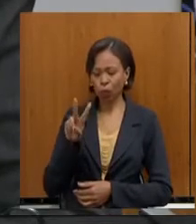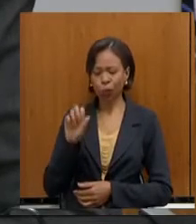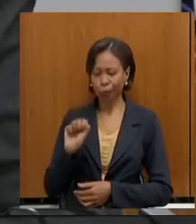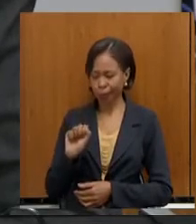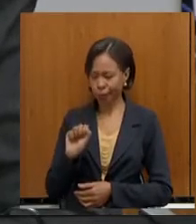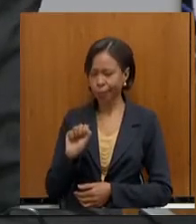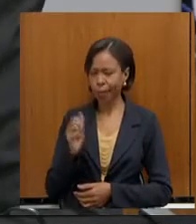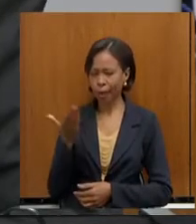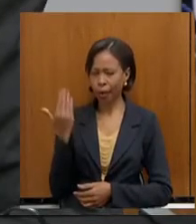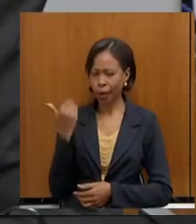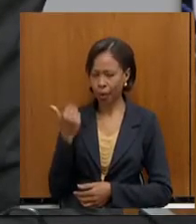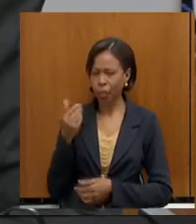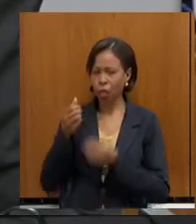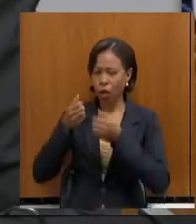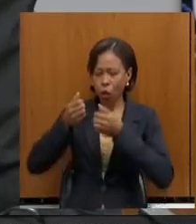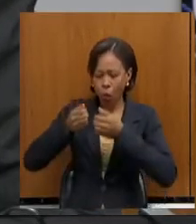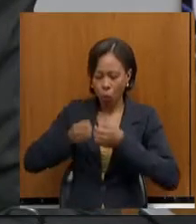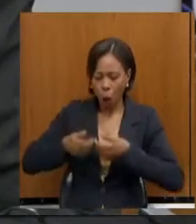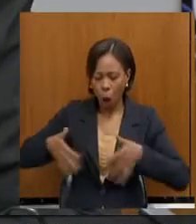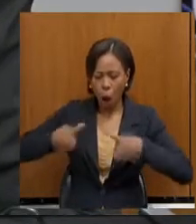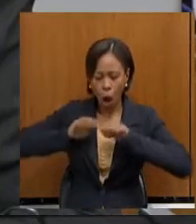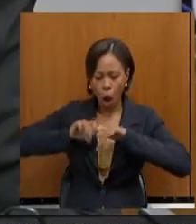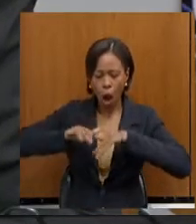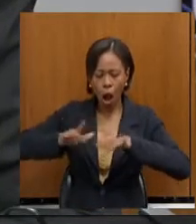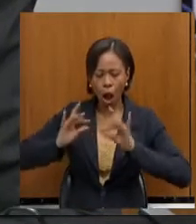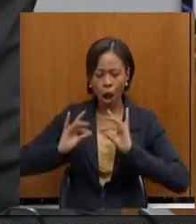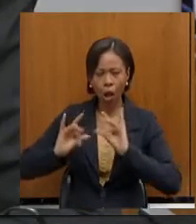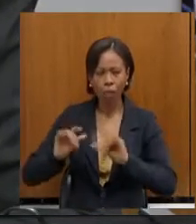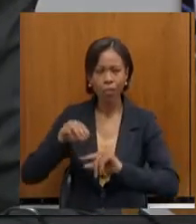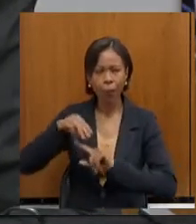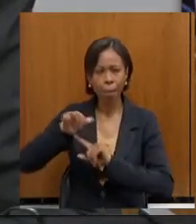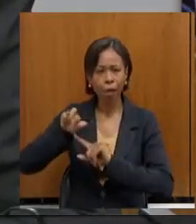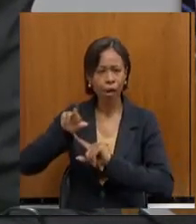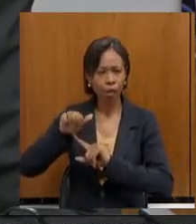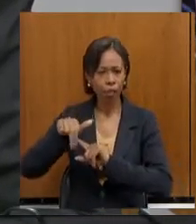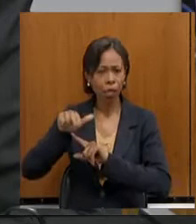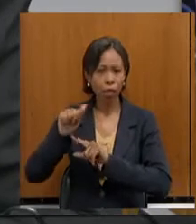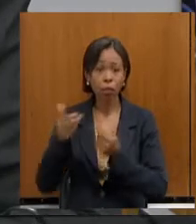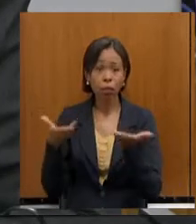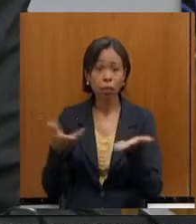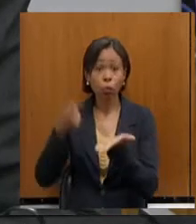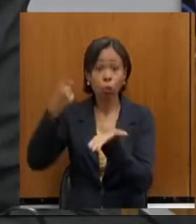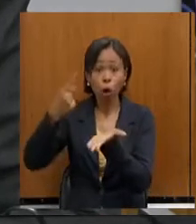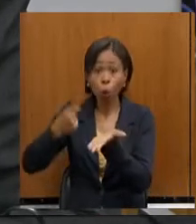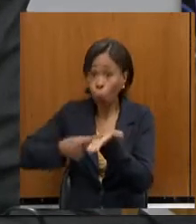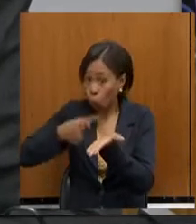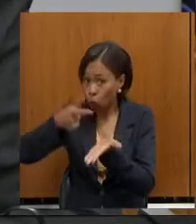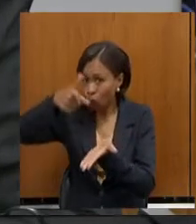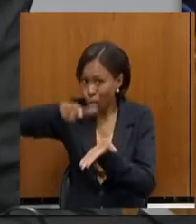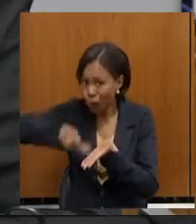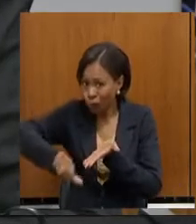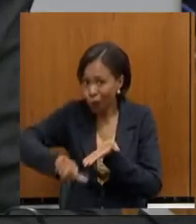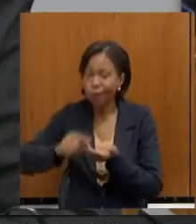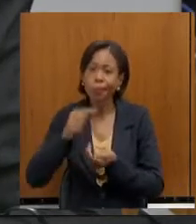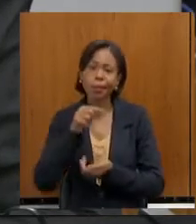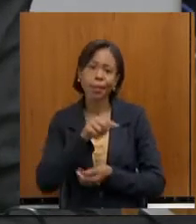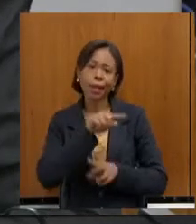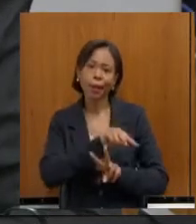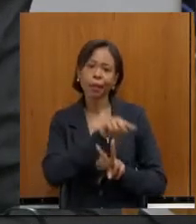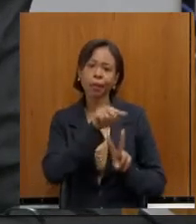aí agora nós temos um acordo maior para ser cumprido e novamente a Vale